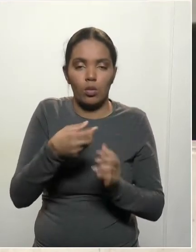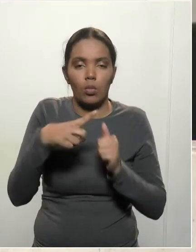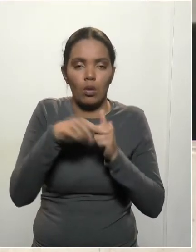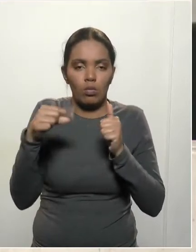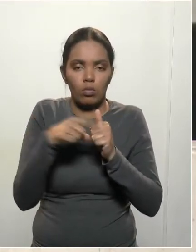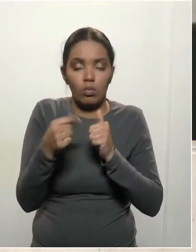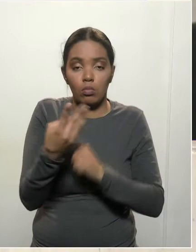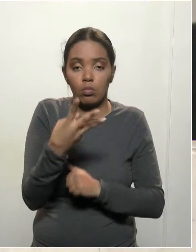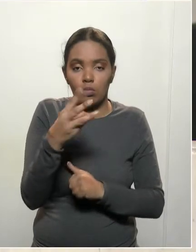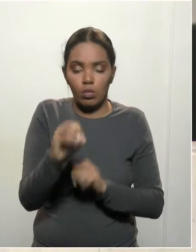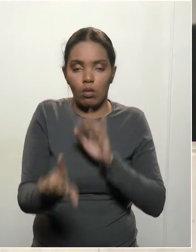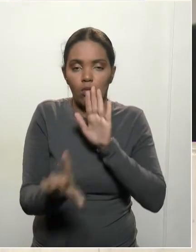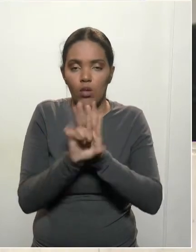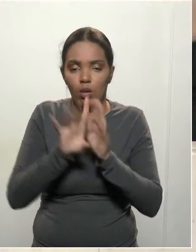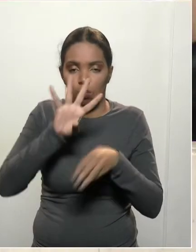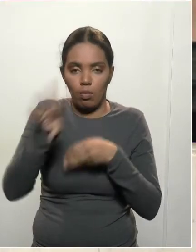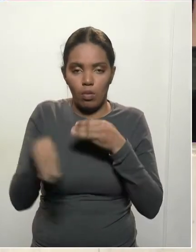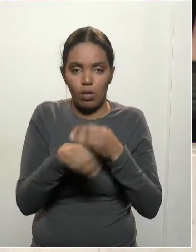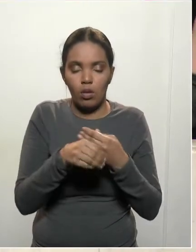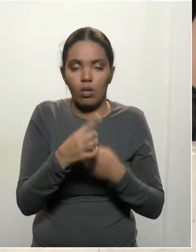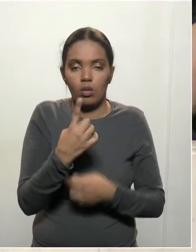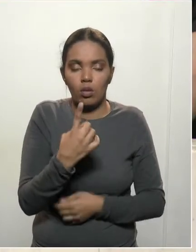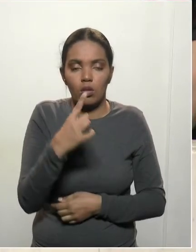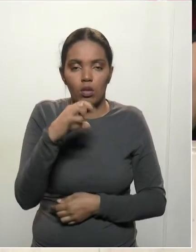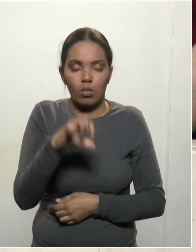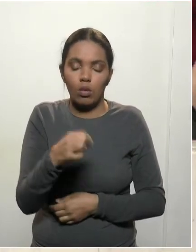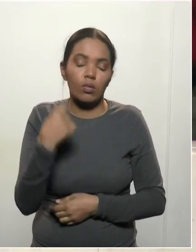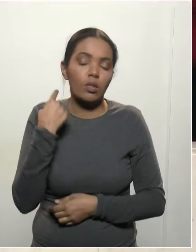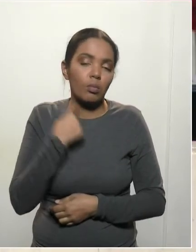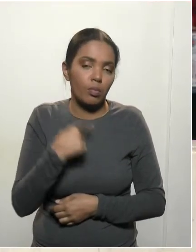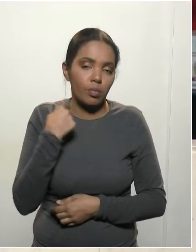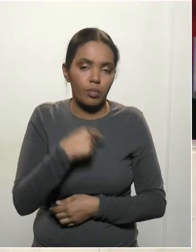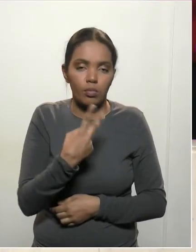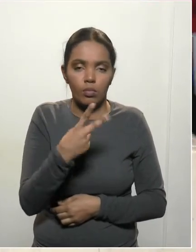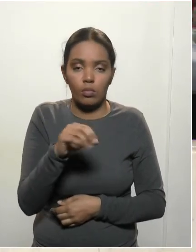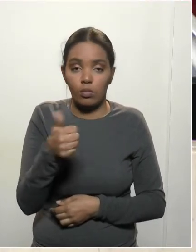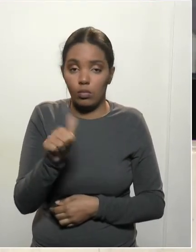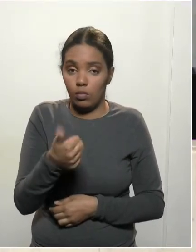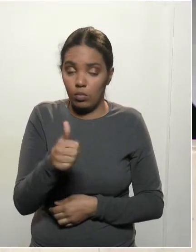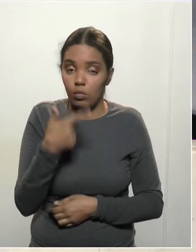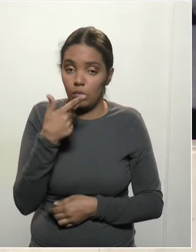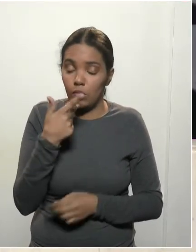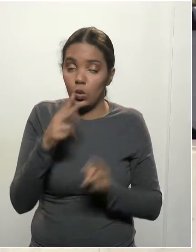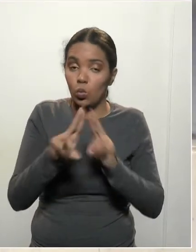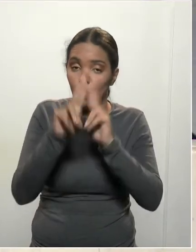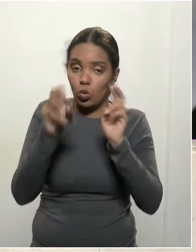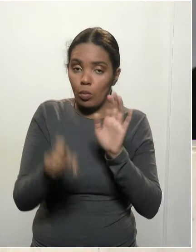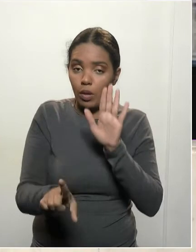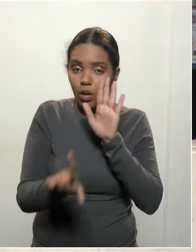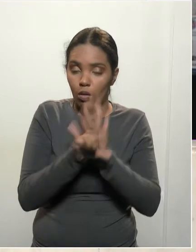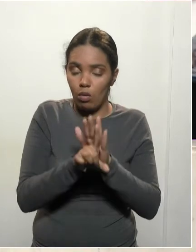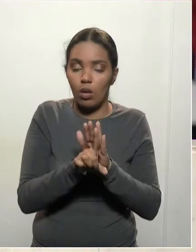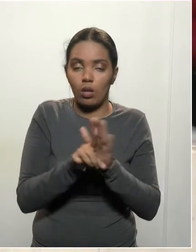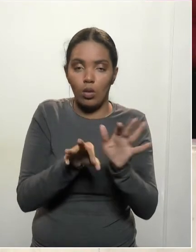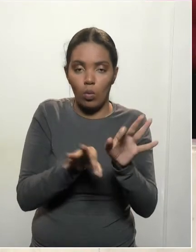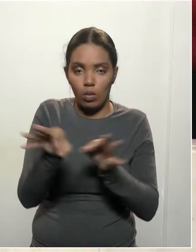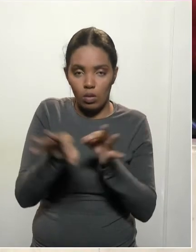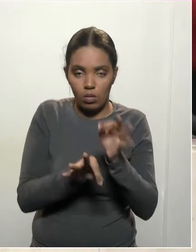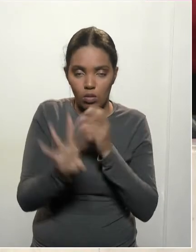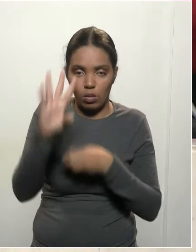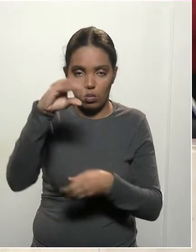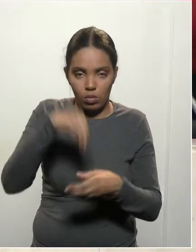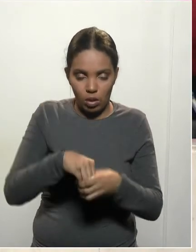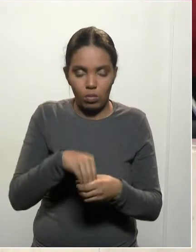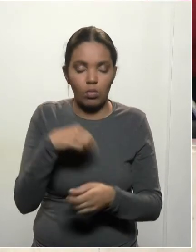da Lei Complementar Estadual número 136, de 19 de maio de 2011, que estabeleceu a Lei Orgânica da Defensoria Pública do Estado do Paraná.